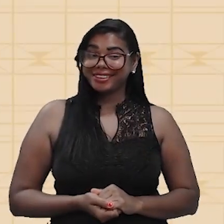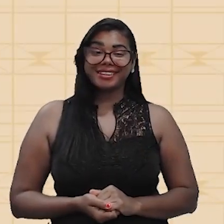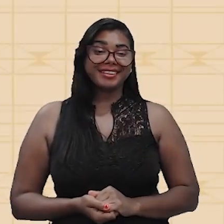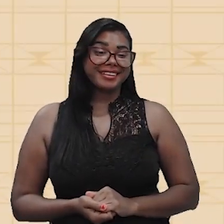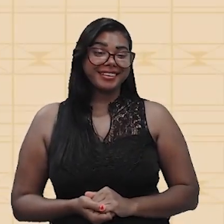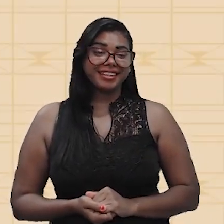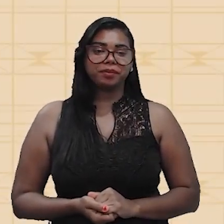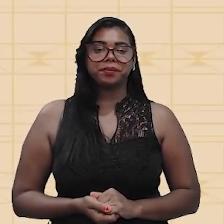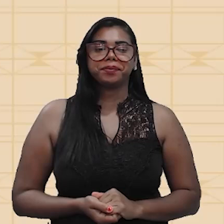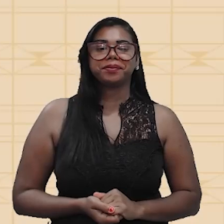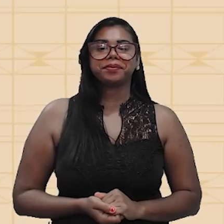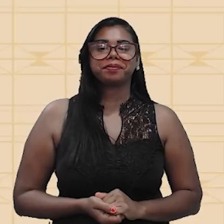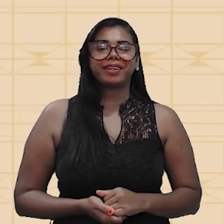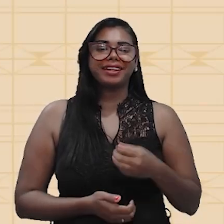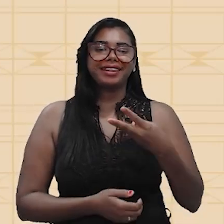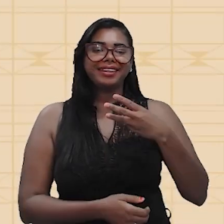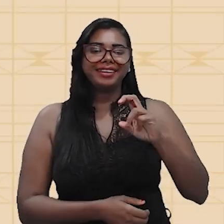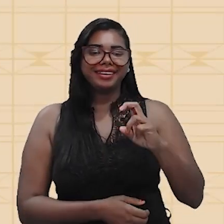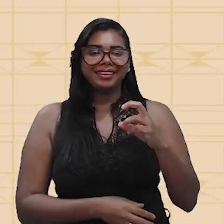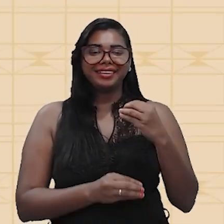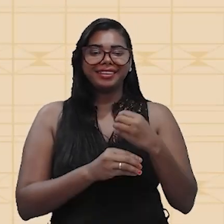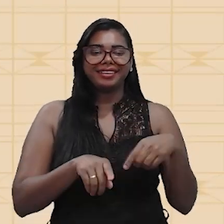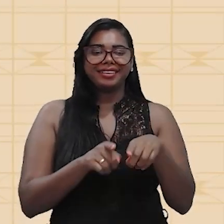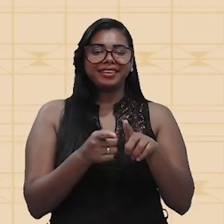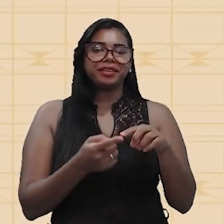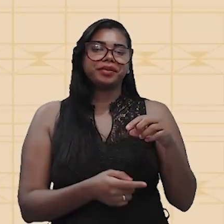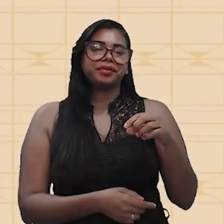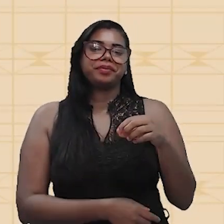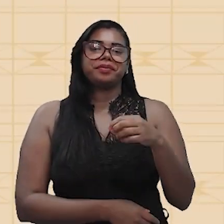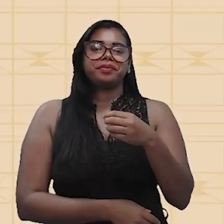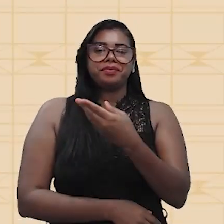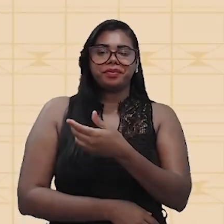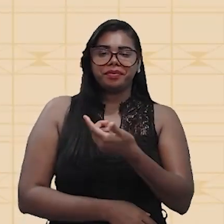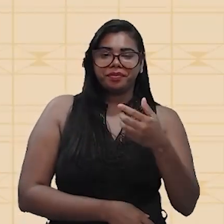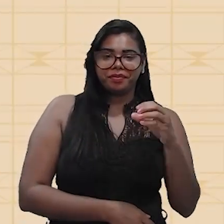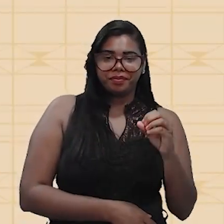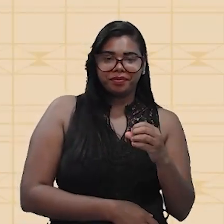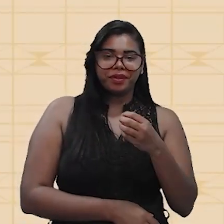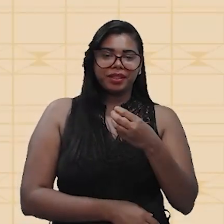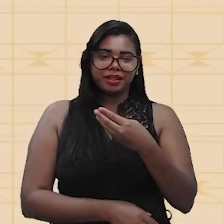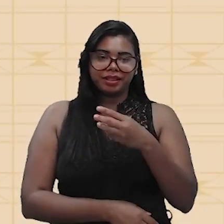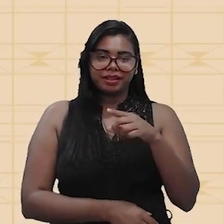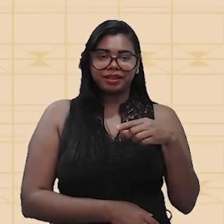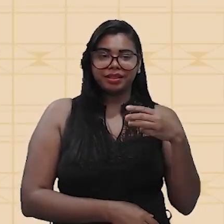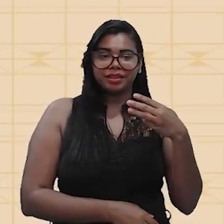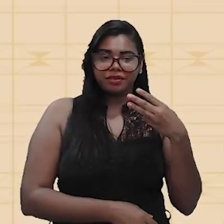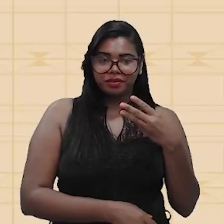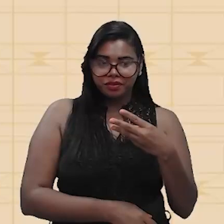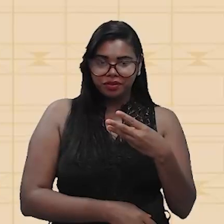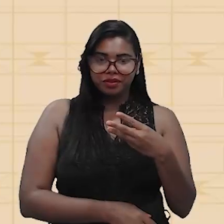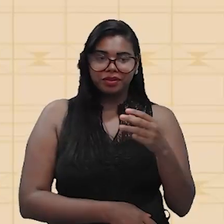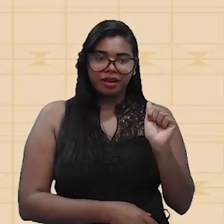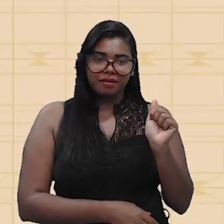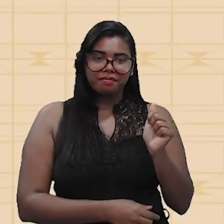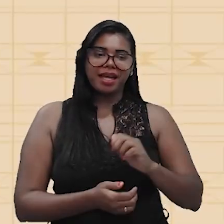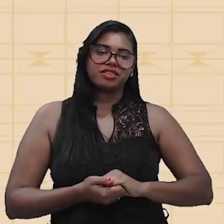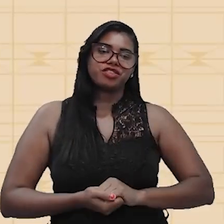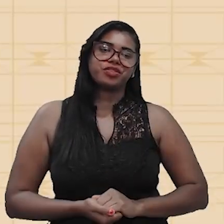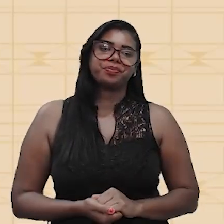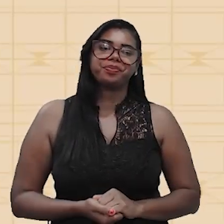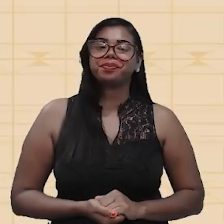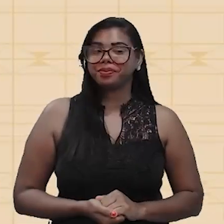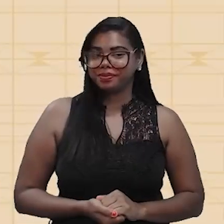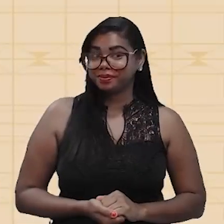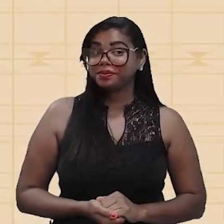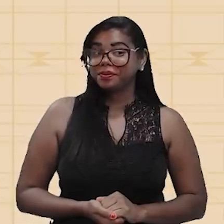então 35 igual a 10 vezes I, dando uma corrente de 33,5 amperes. Muito bem, gabarito